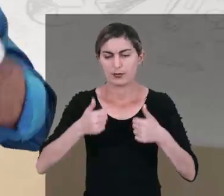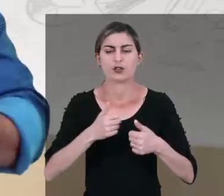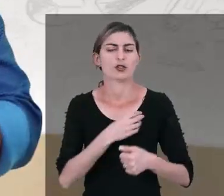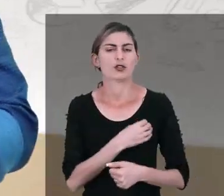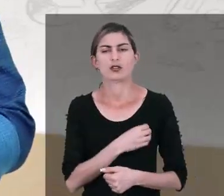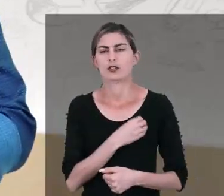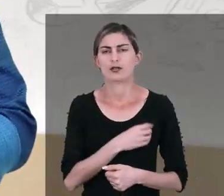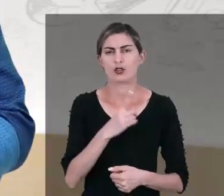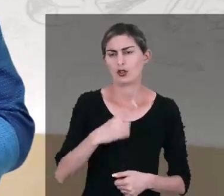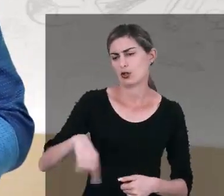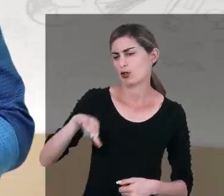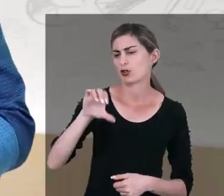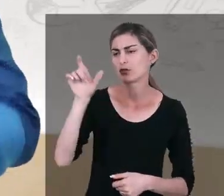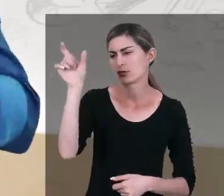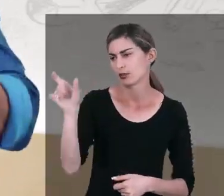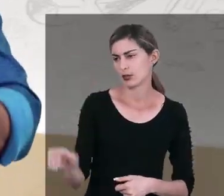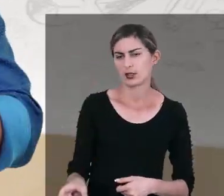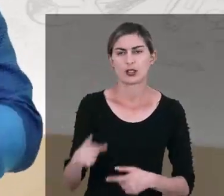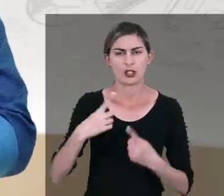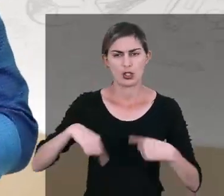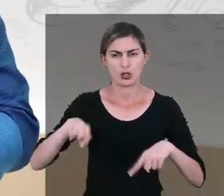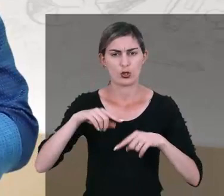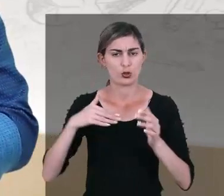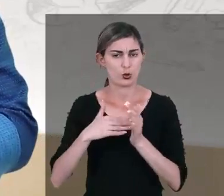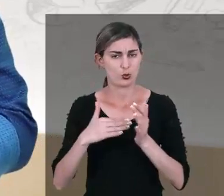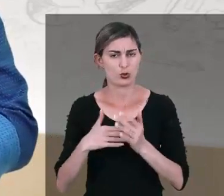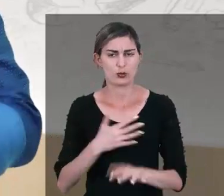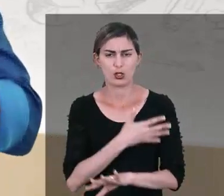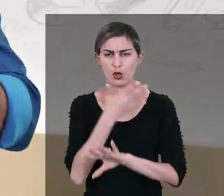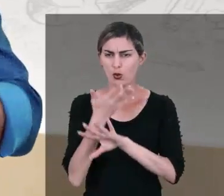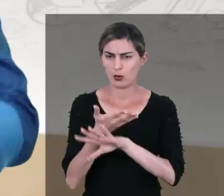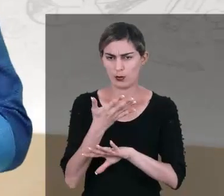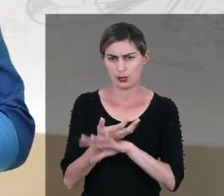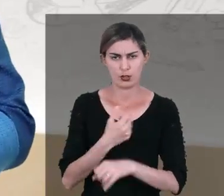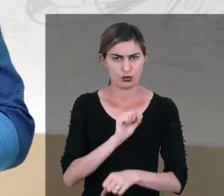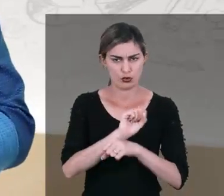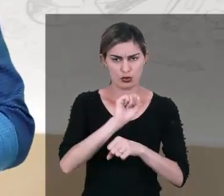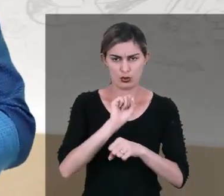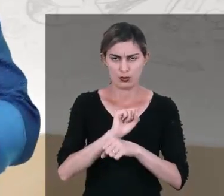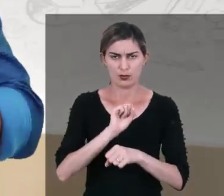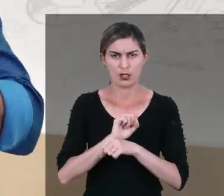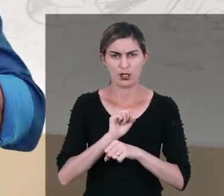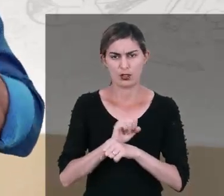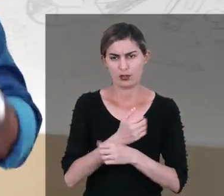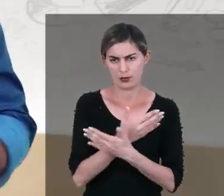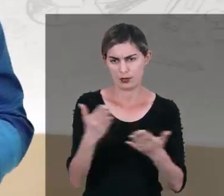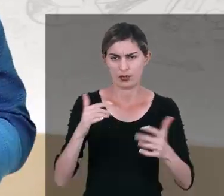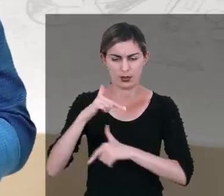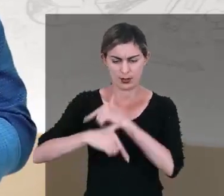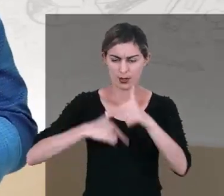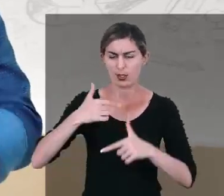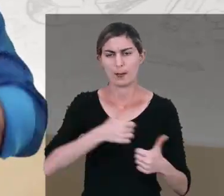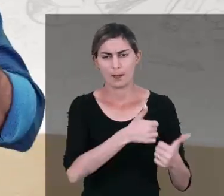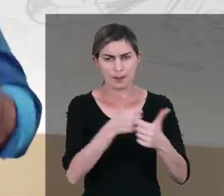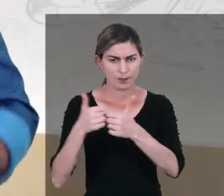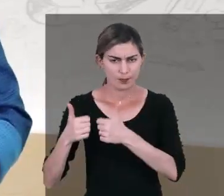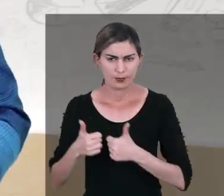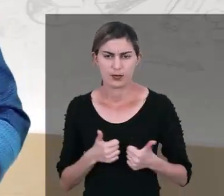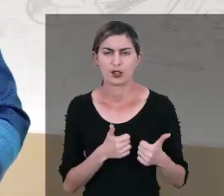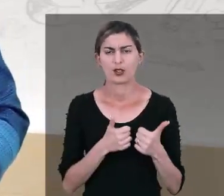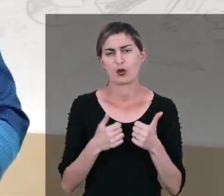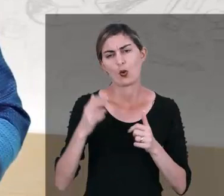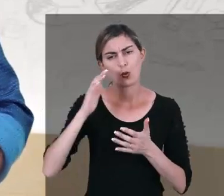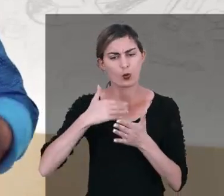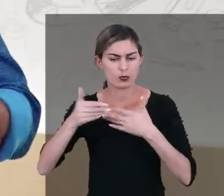vida para os nossos clientes. Essa é a nossa última competência. Eu espero que vocês trabalhem bem isso.